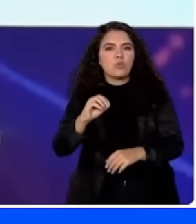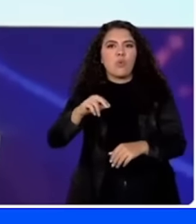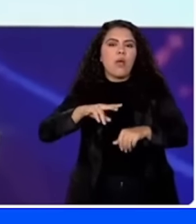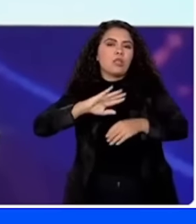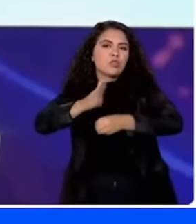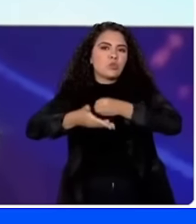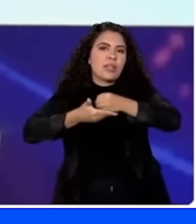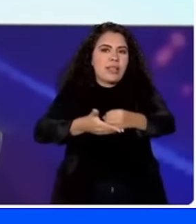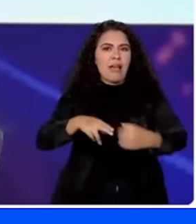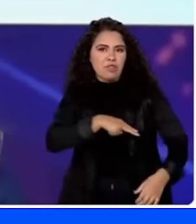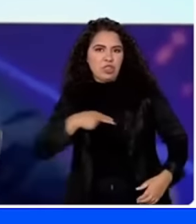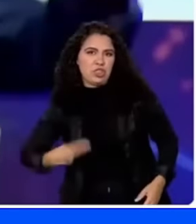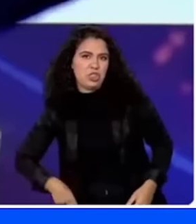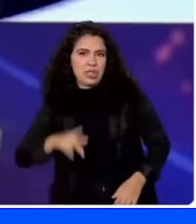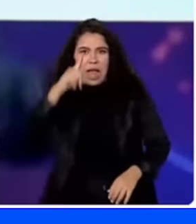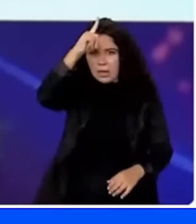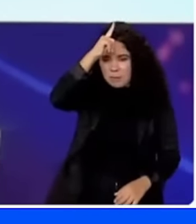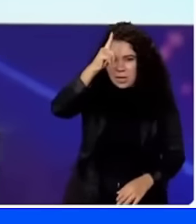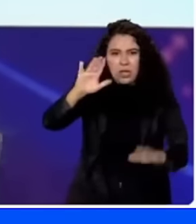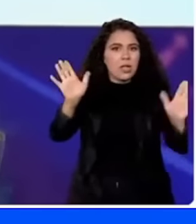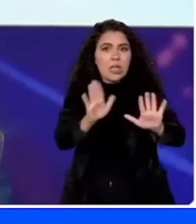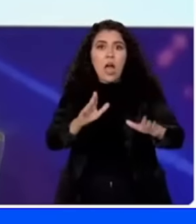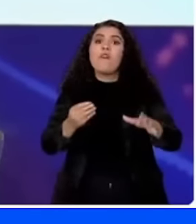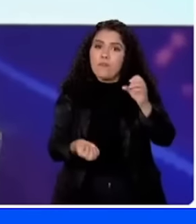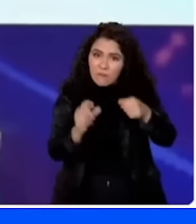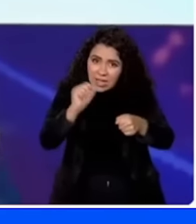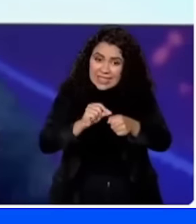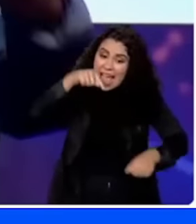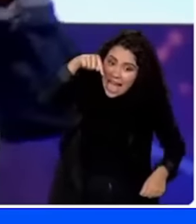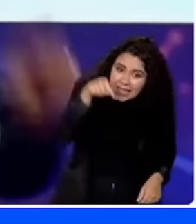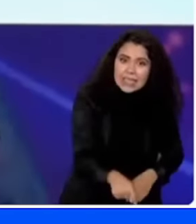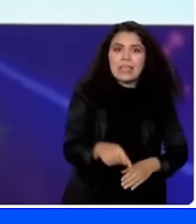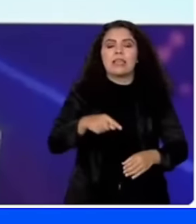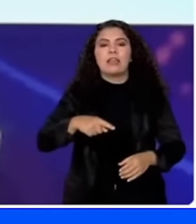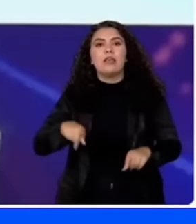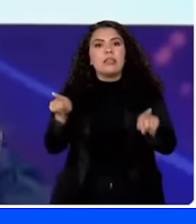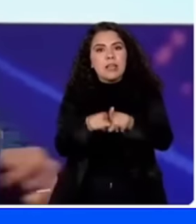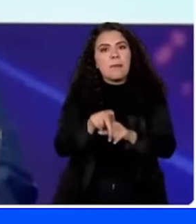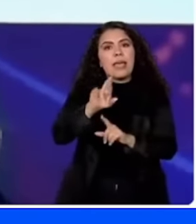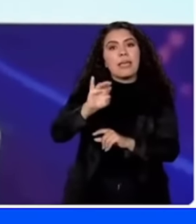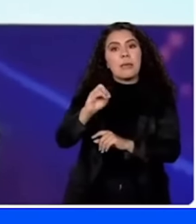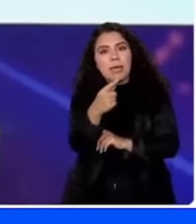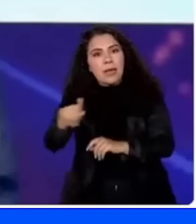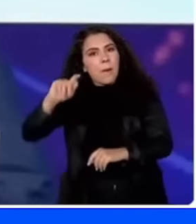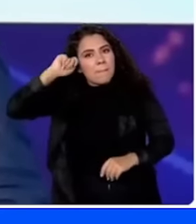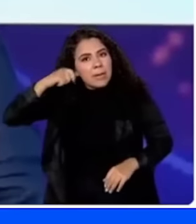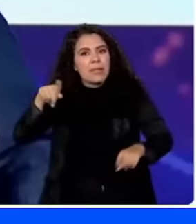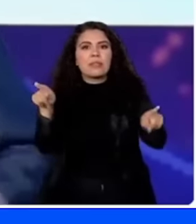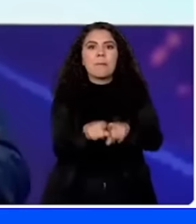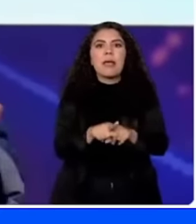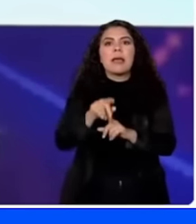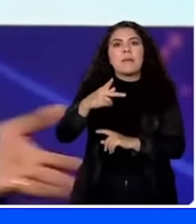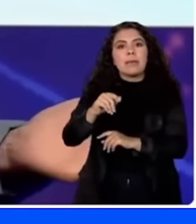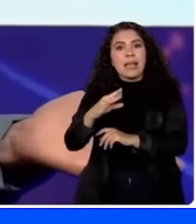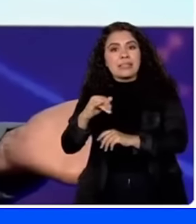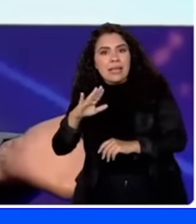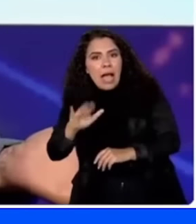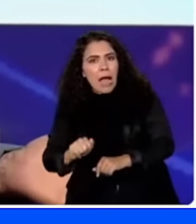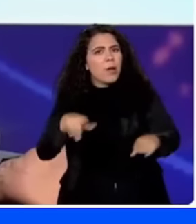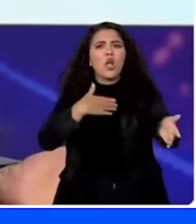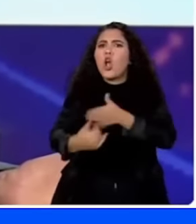na Alemanha. Vamos produzir aço verde em Guariba, vamos produzir em Ribeirão Preto, vamos produzir em Piracicaba, vamos produzir em